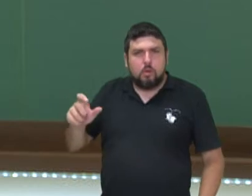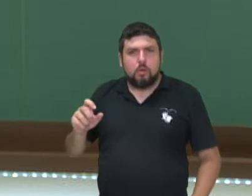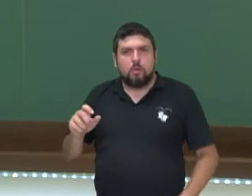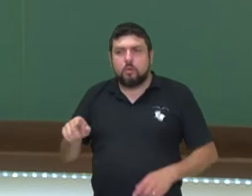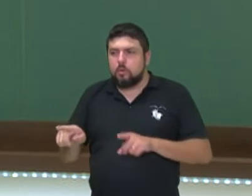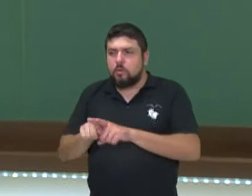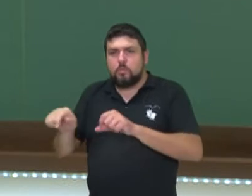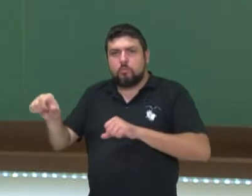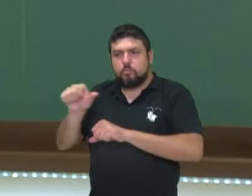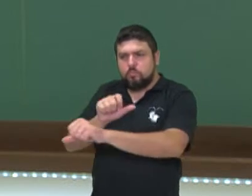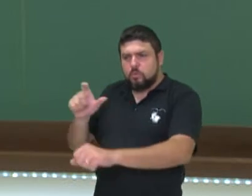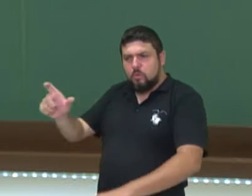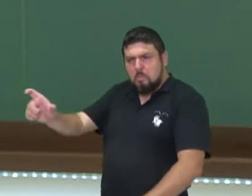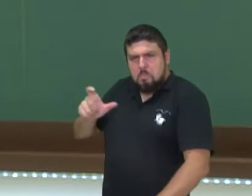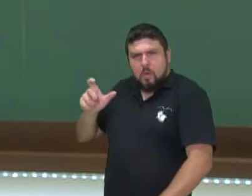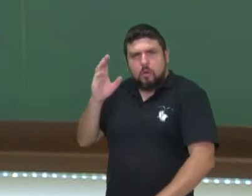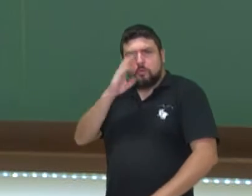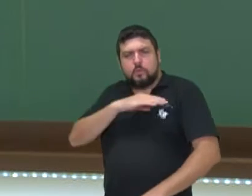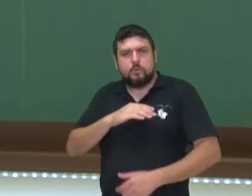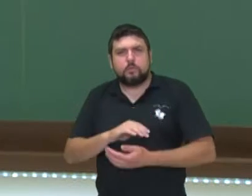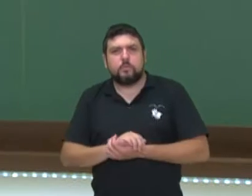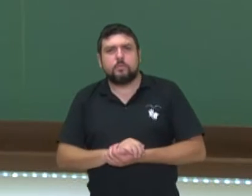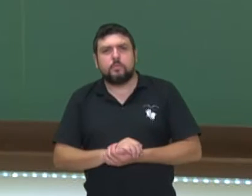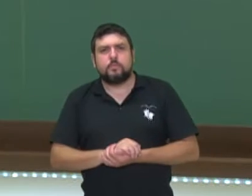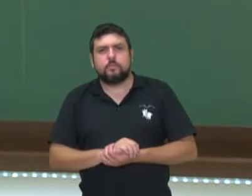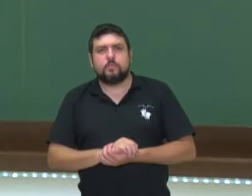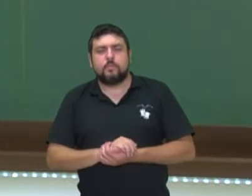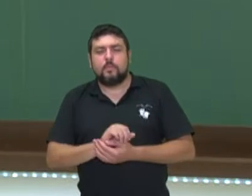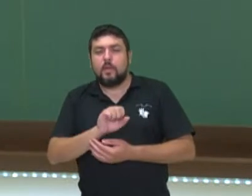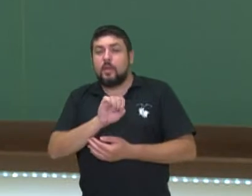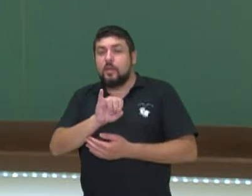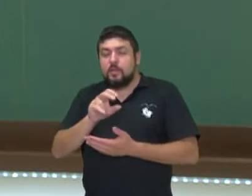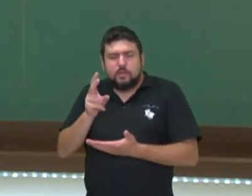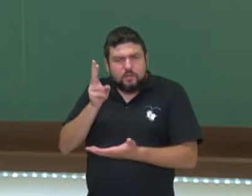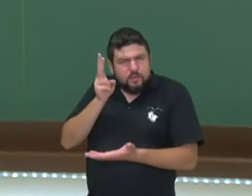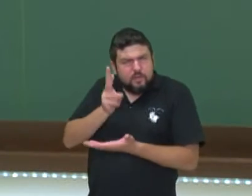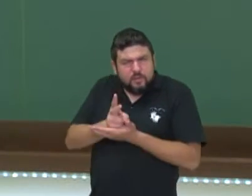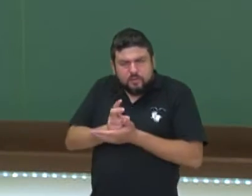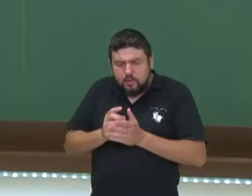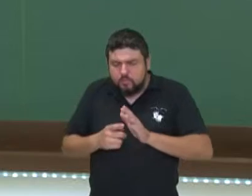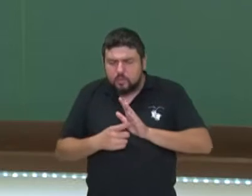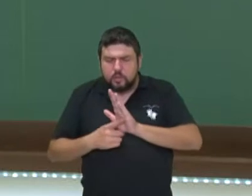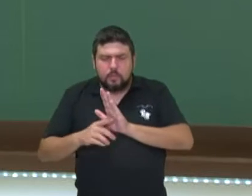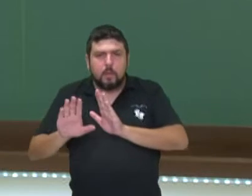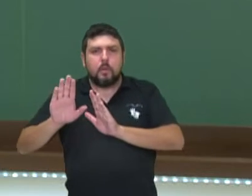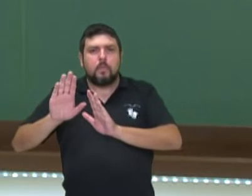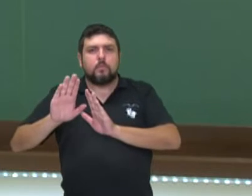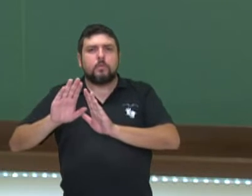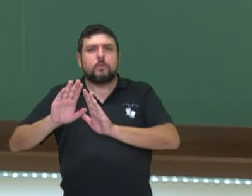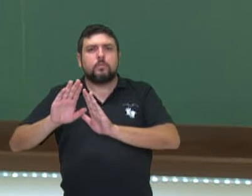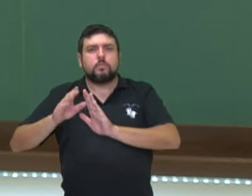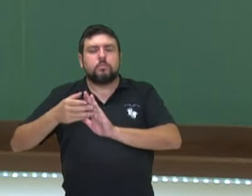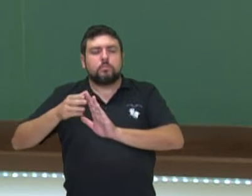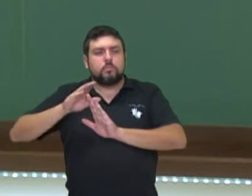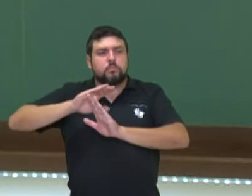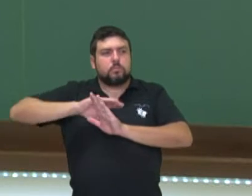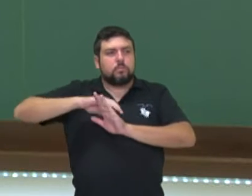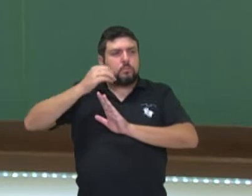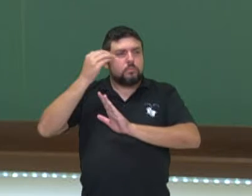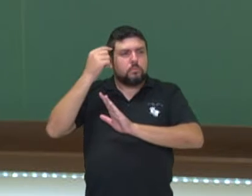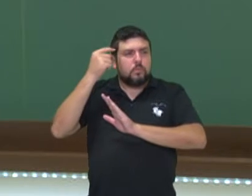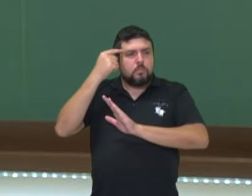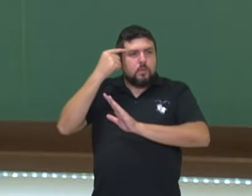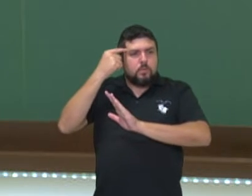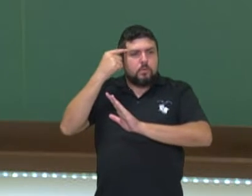alheia. Então, se as nossas ações, se todas as vezes em que eu fosse agir, eu pensasse, opa, e se todo mundo fizesse isso, o